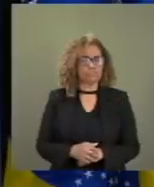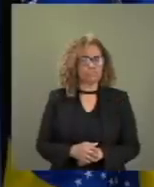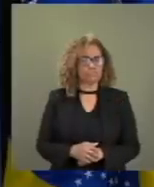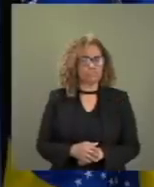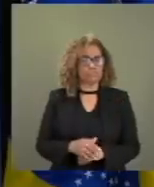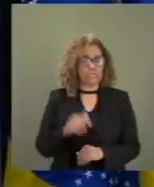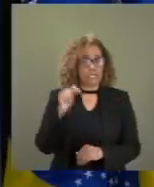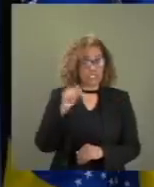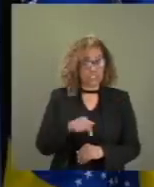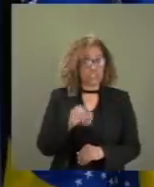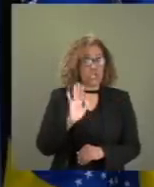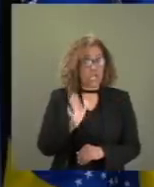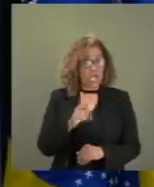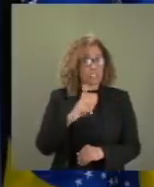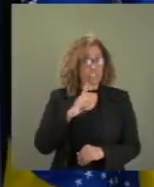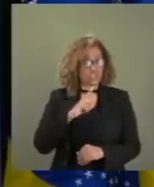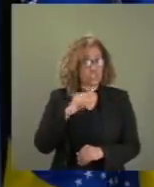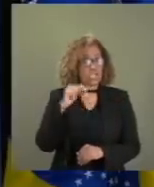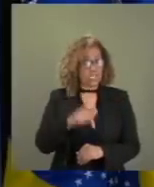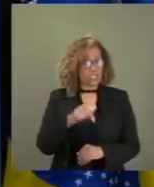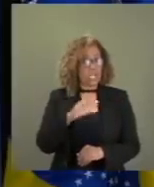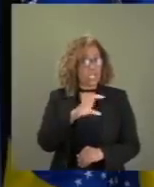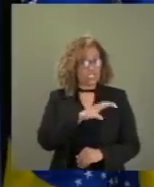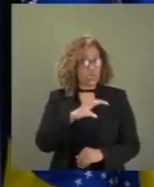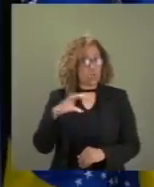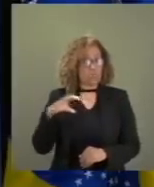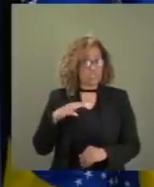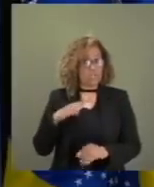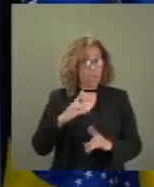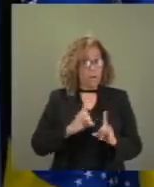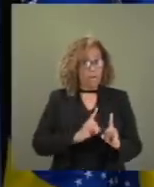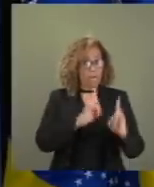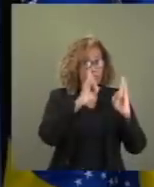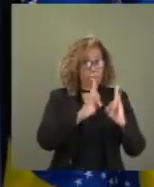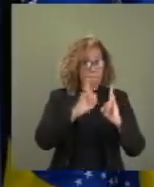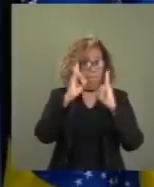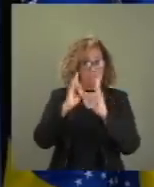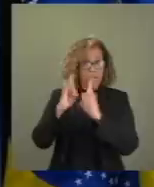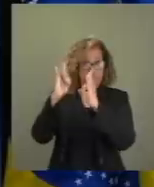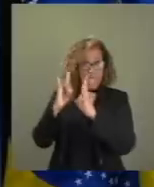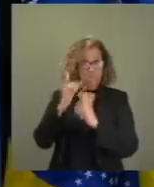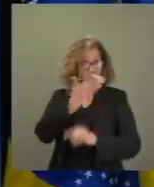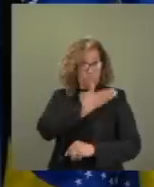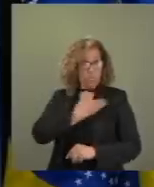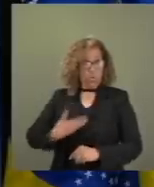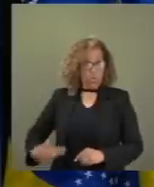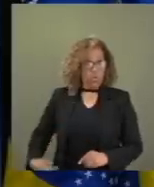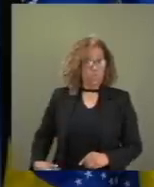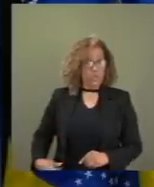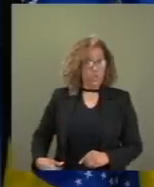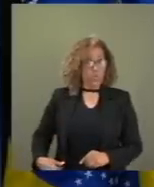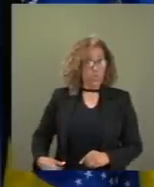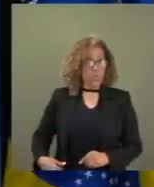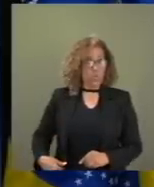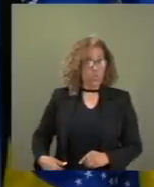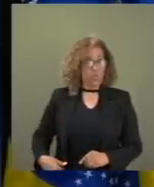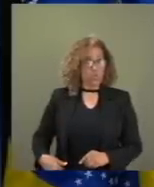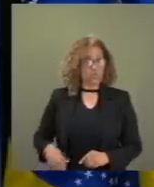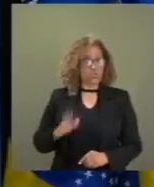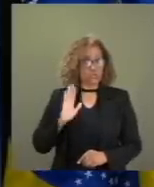comissão dentro dos prédios públicos naquele Oito de Janeiro segundo a revista Oeste